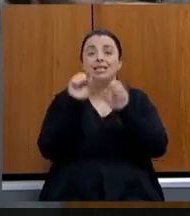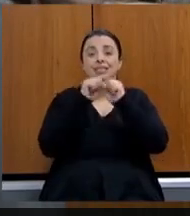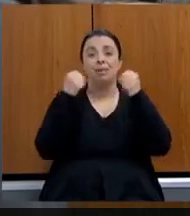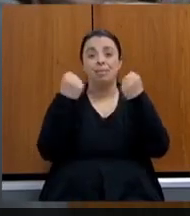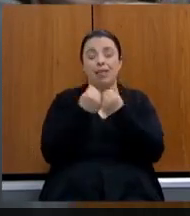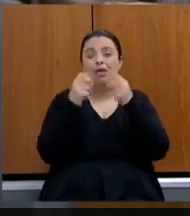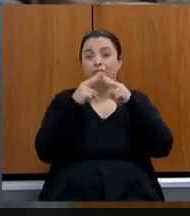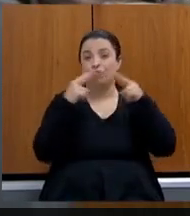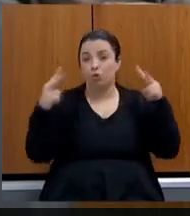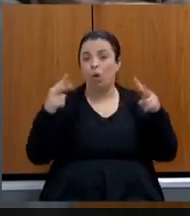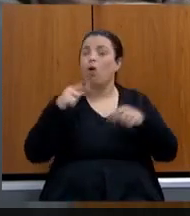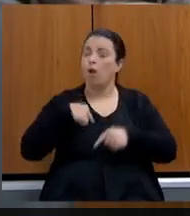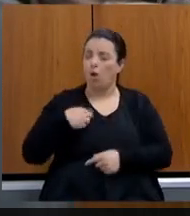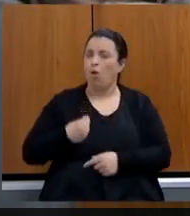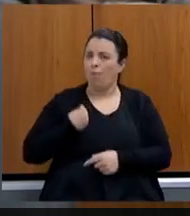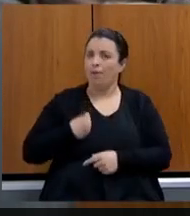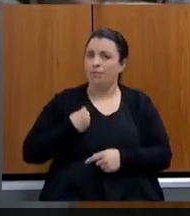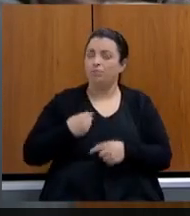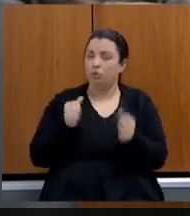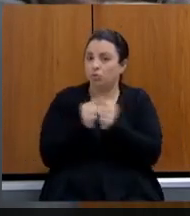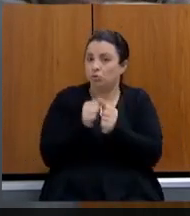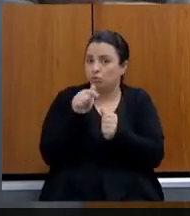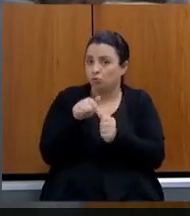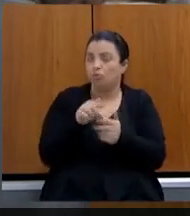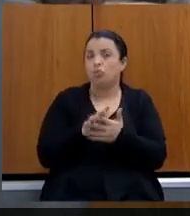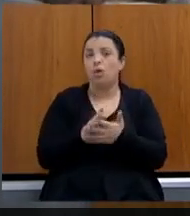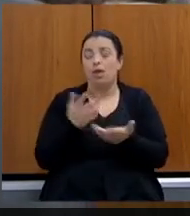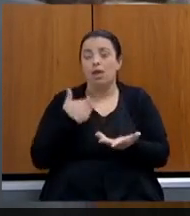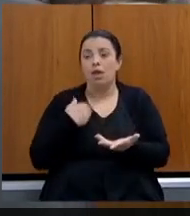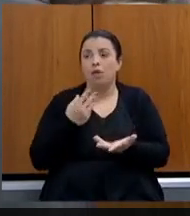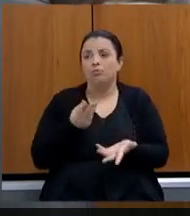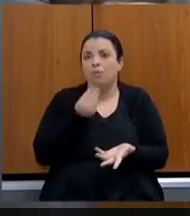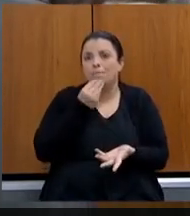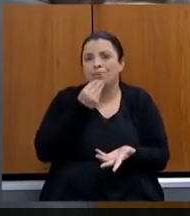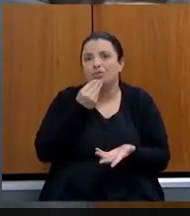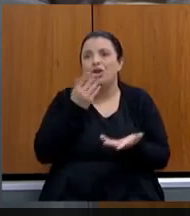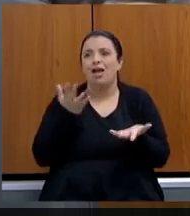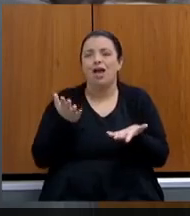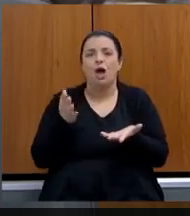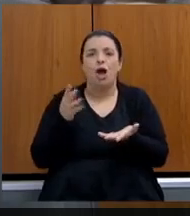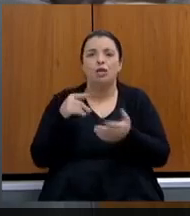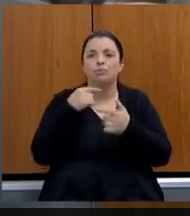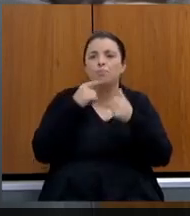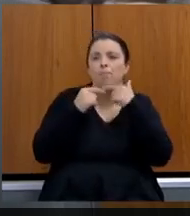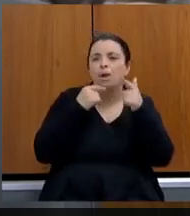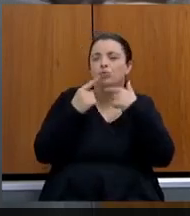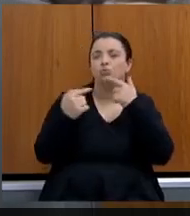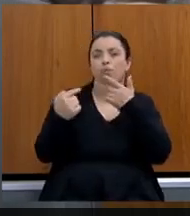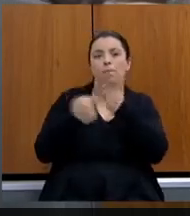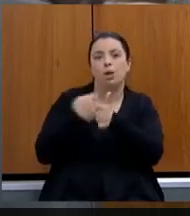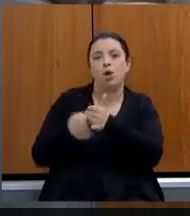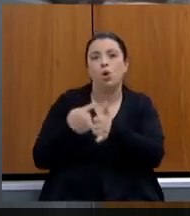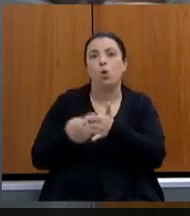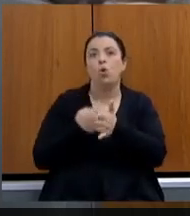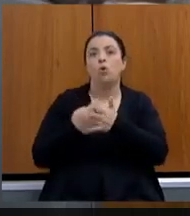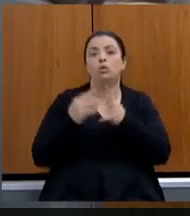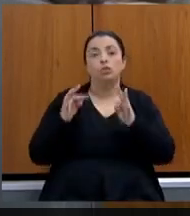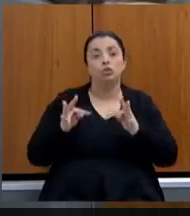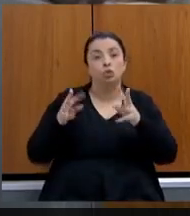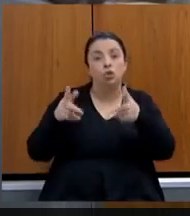participei diretamente né E que tive oportunidade de ouvir Os questionamentos as dúvidas das colocações